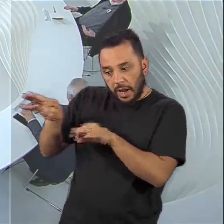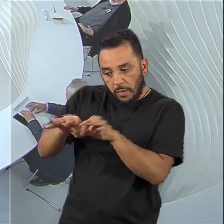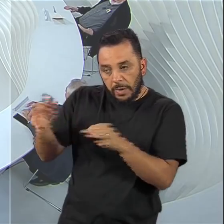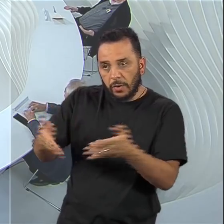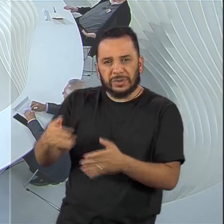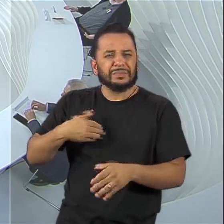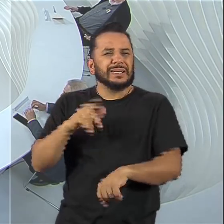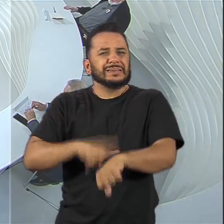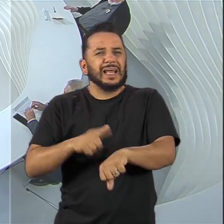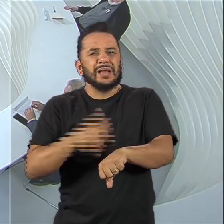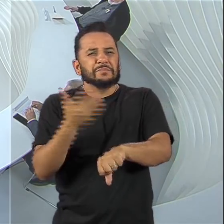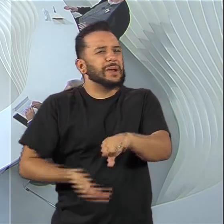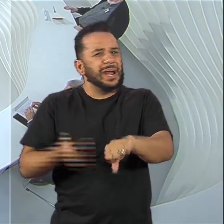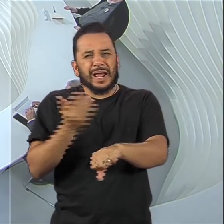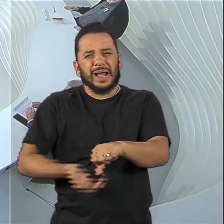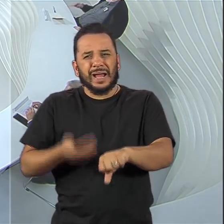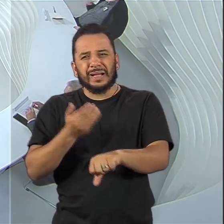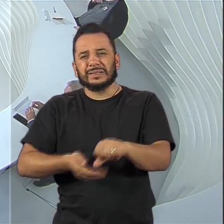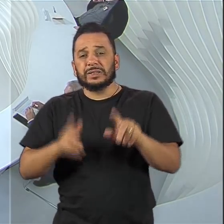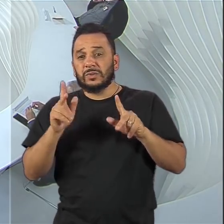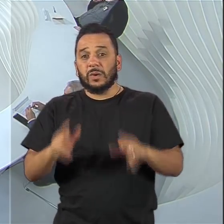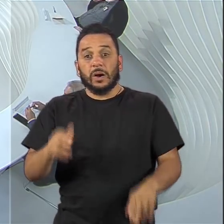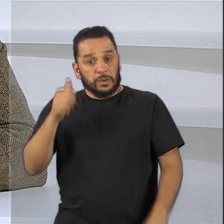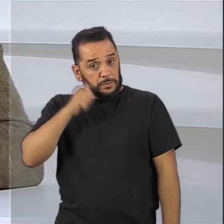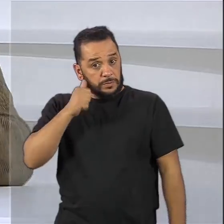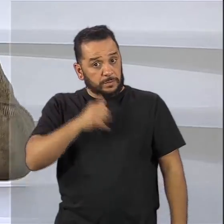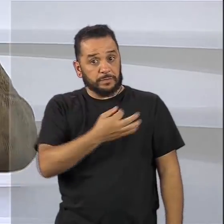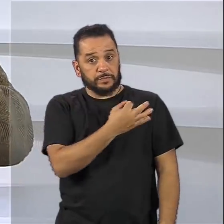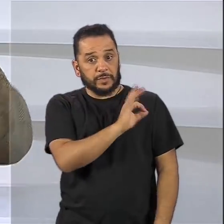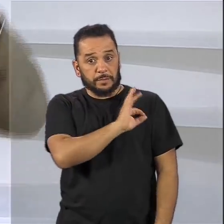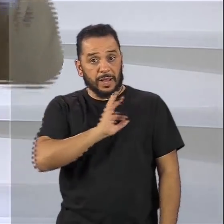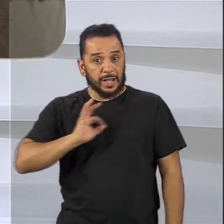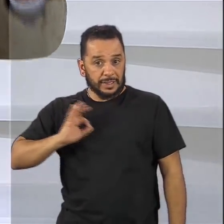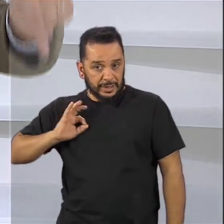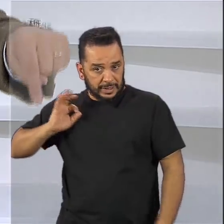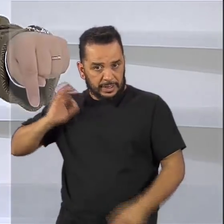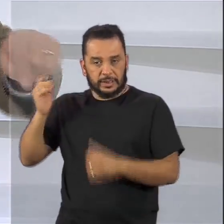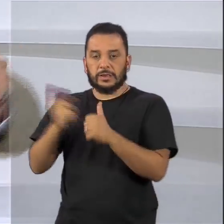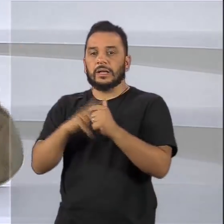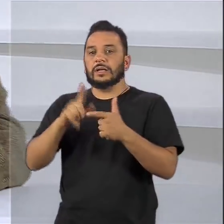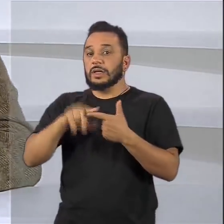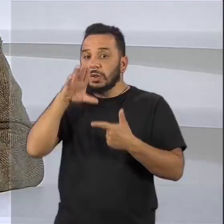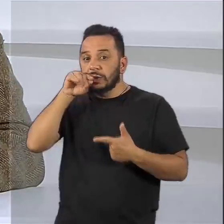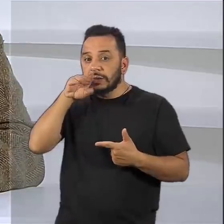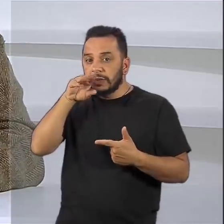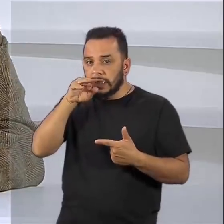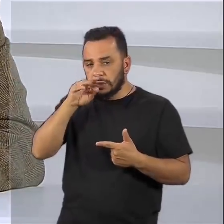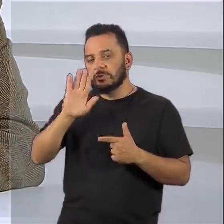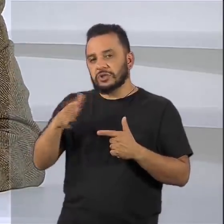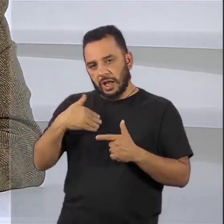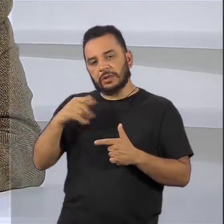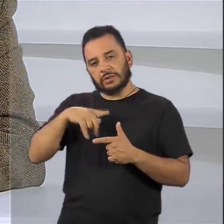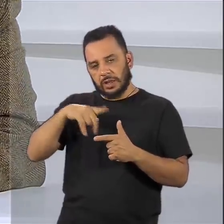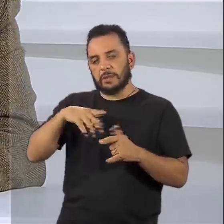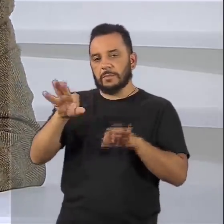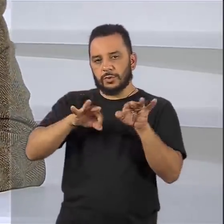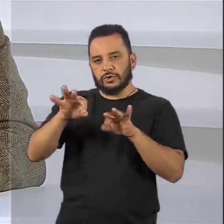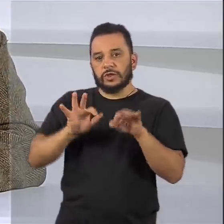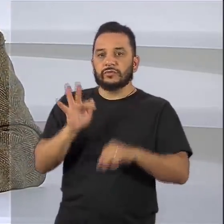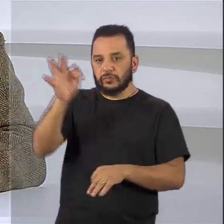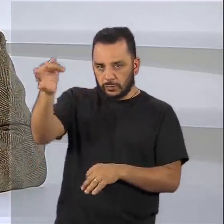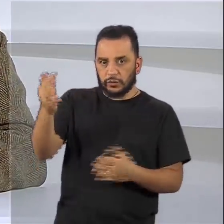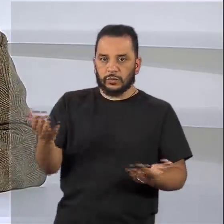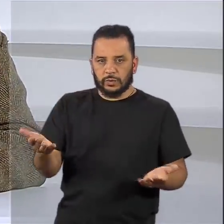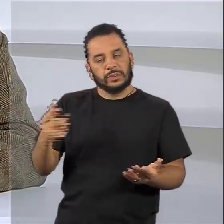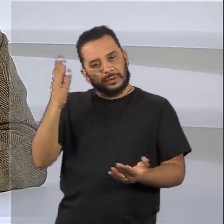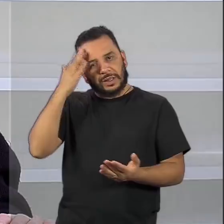tempo demais. Nesse sentido, a Marina e o Ciro são os únicos que falam um pouquinho sobre o futuro, né? Que têm uma noção dos desafios